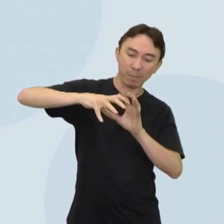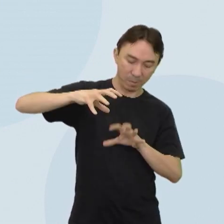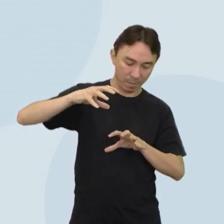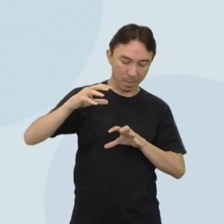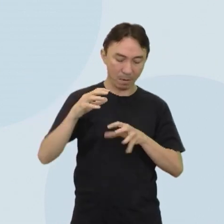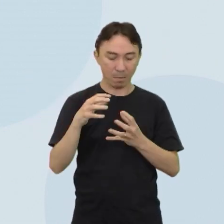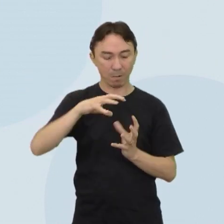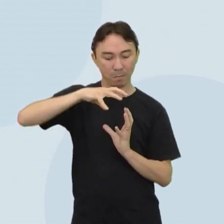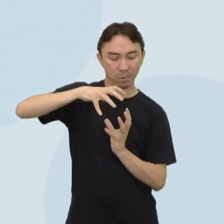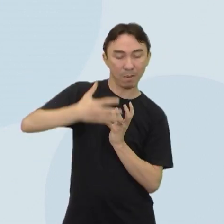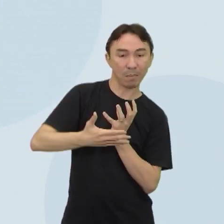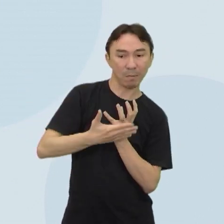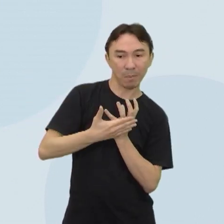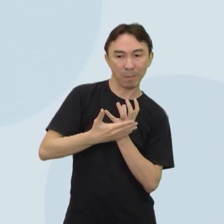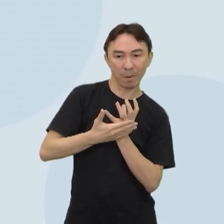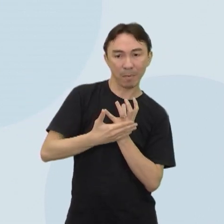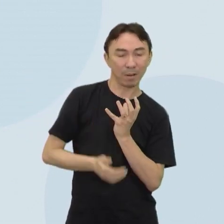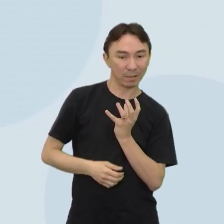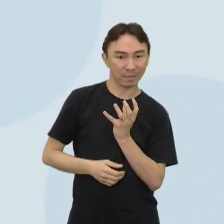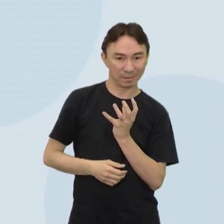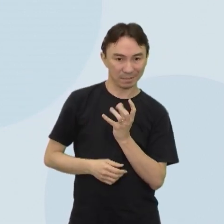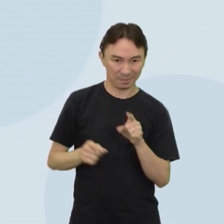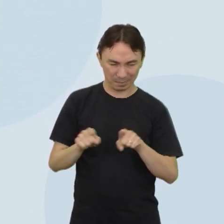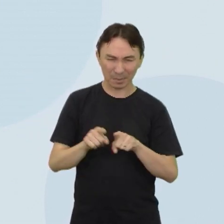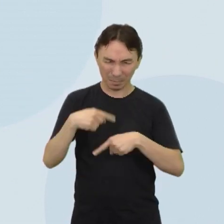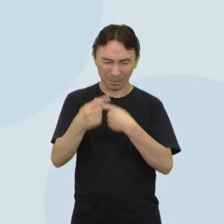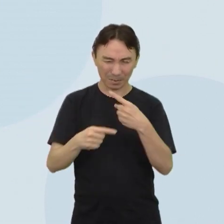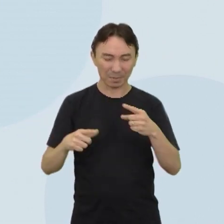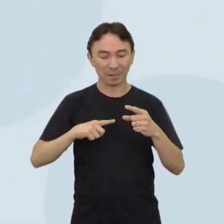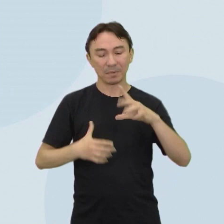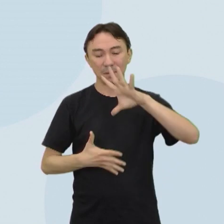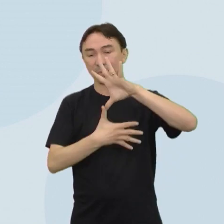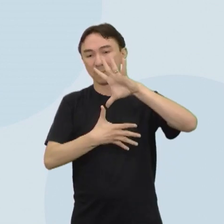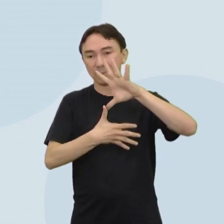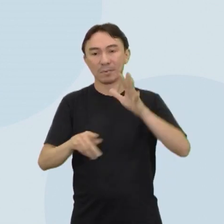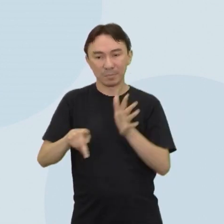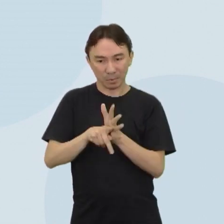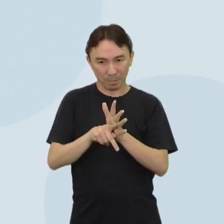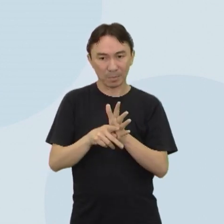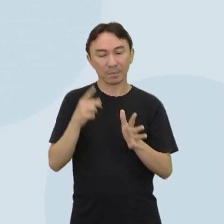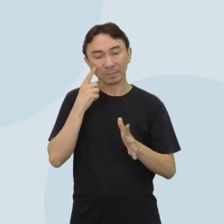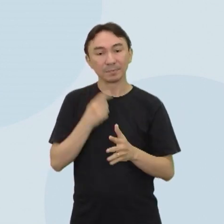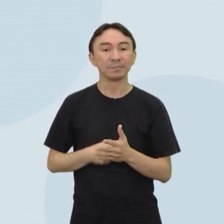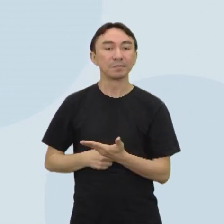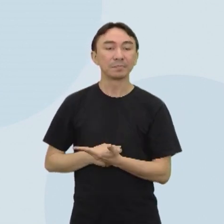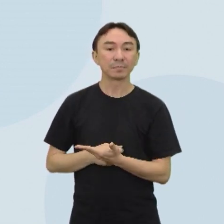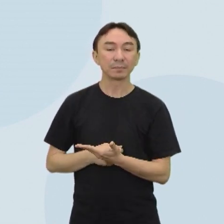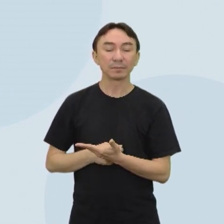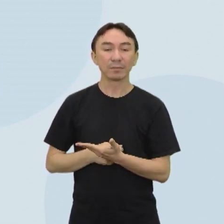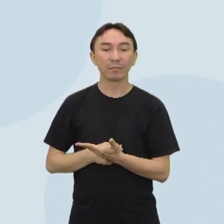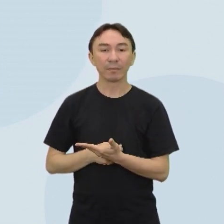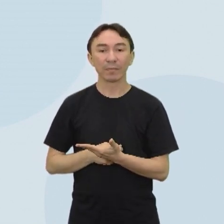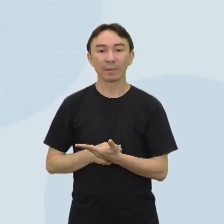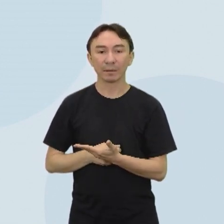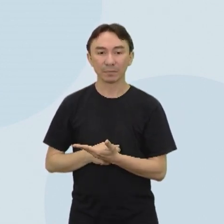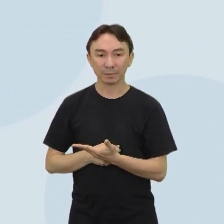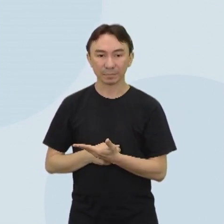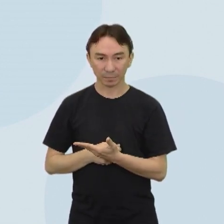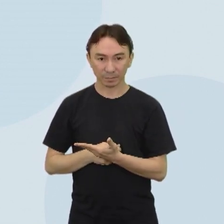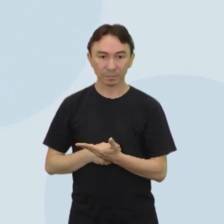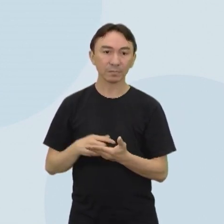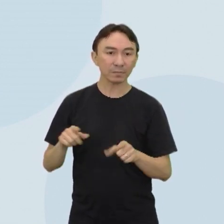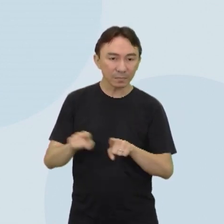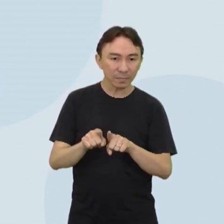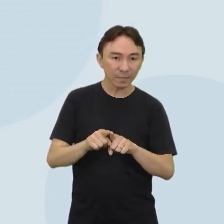é a zona intertropical. A gente vai ver o mapa específico aí dessas zonas polares, né? E aí nós temos entre o Círculo